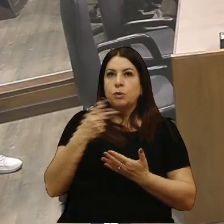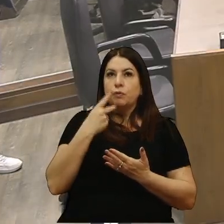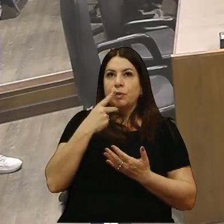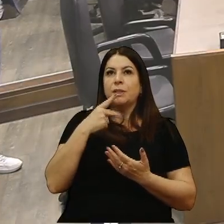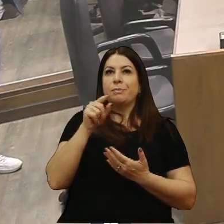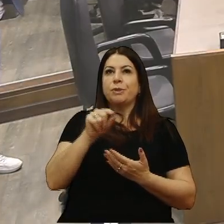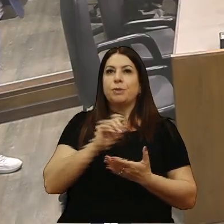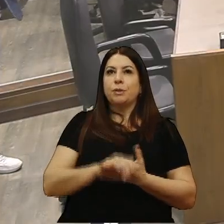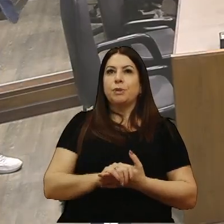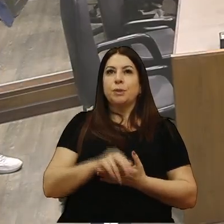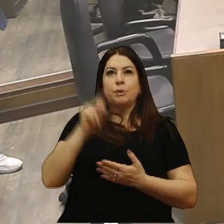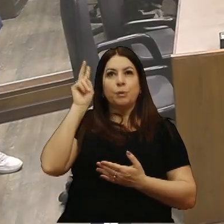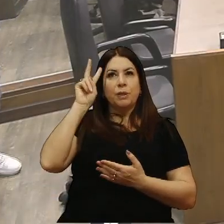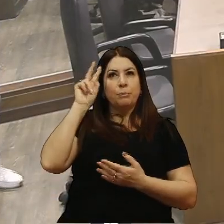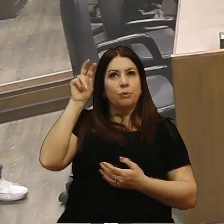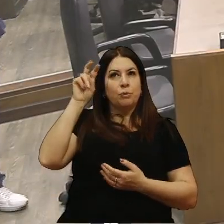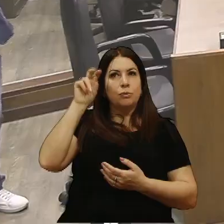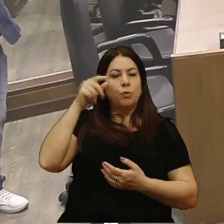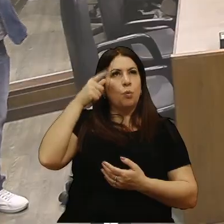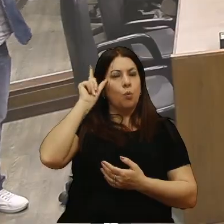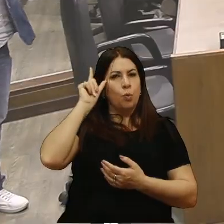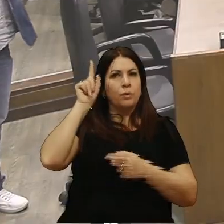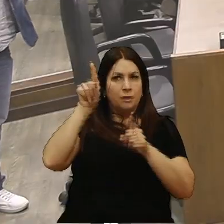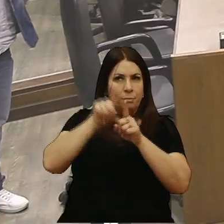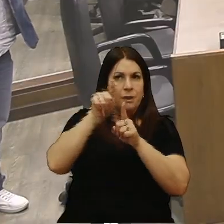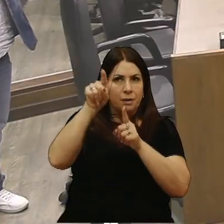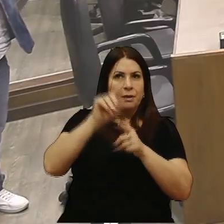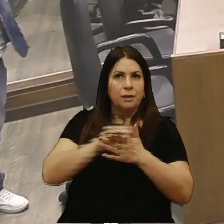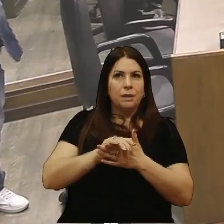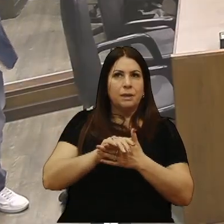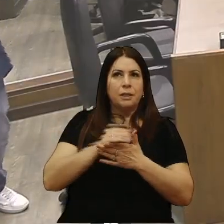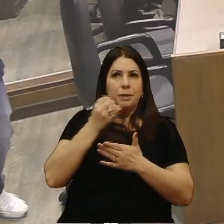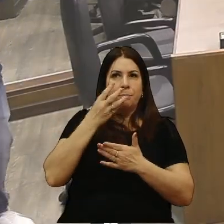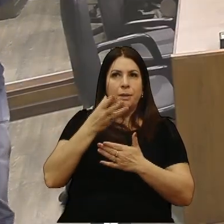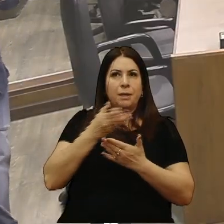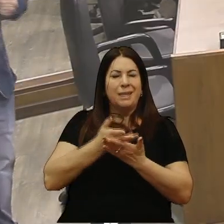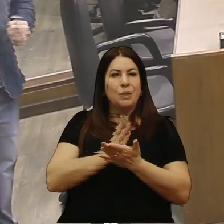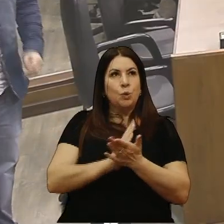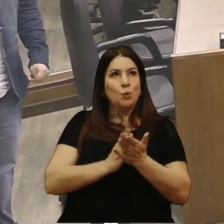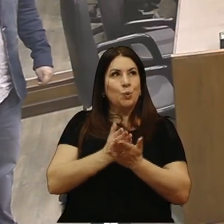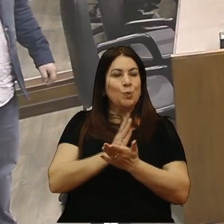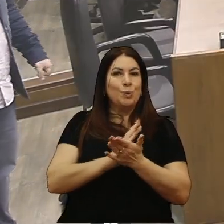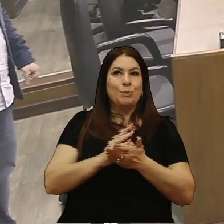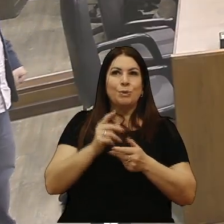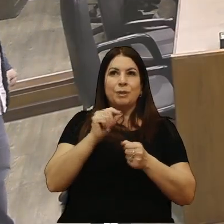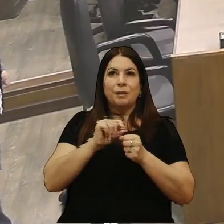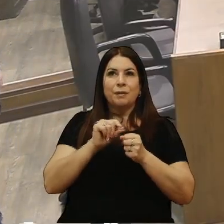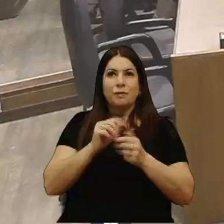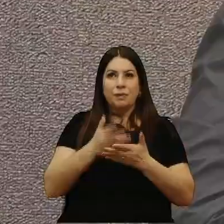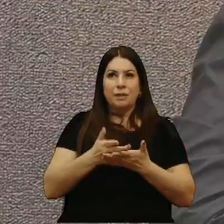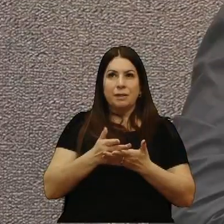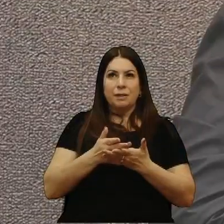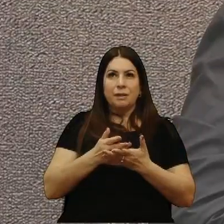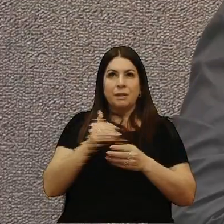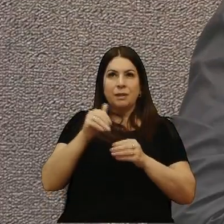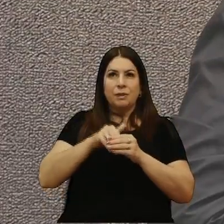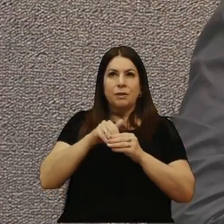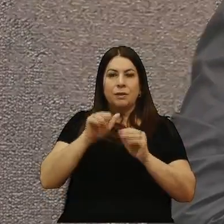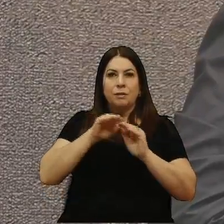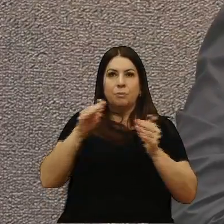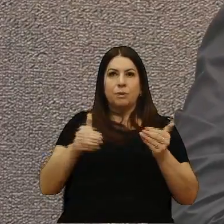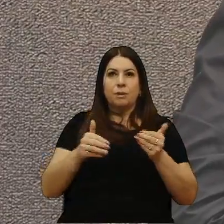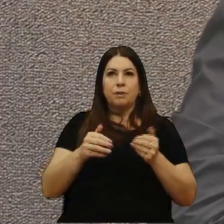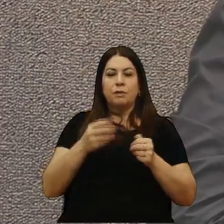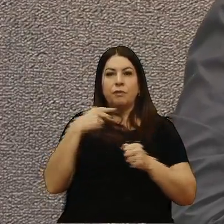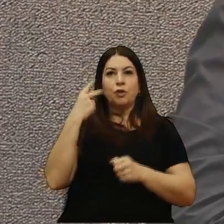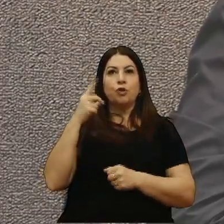nessa situação, eu lembro de quinta-feira. Ontem, aliás, o senhor estava aqui bem incomodado quando nós estávamos fazendo a eleição da mesa do vereador por